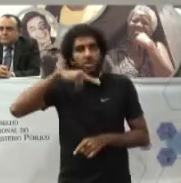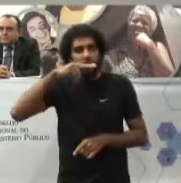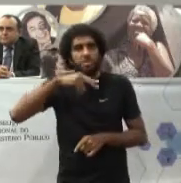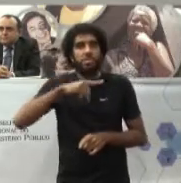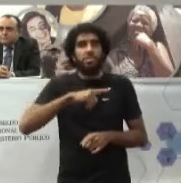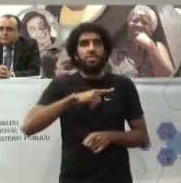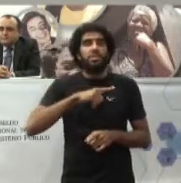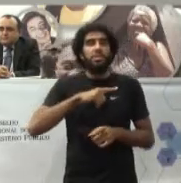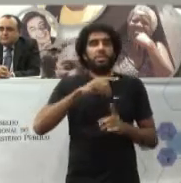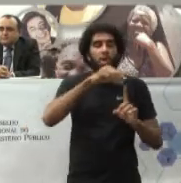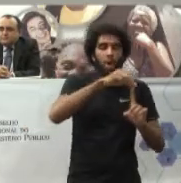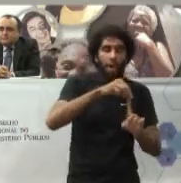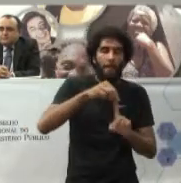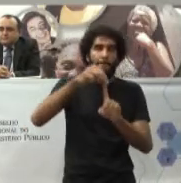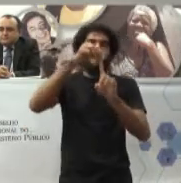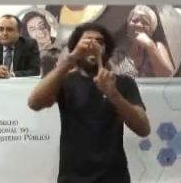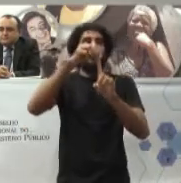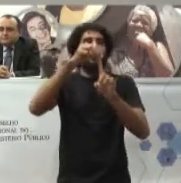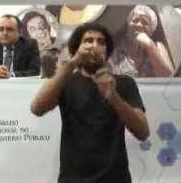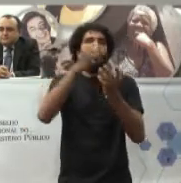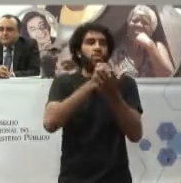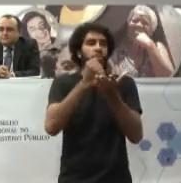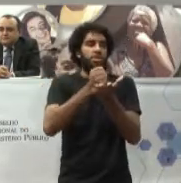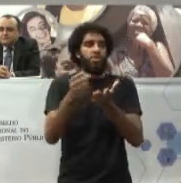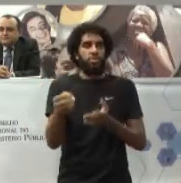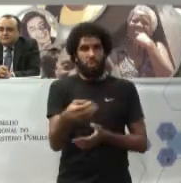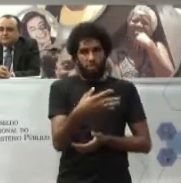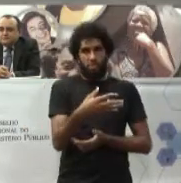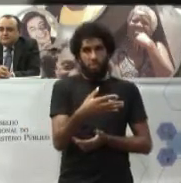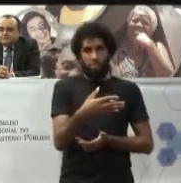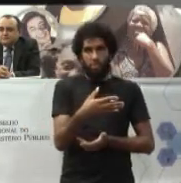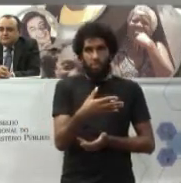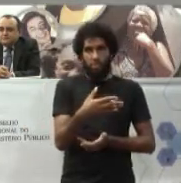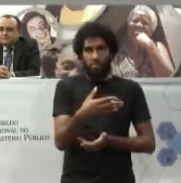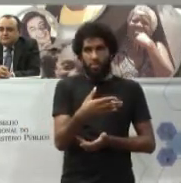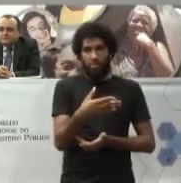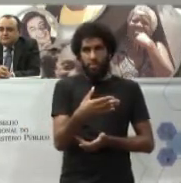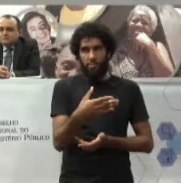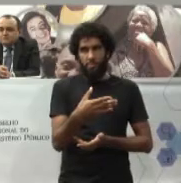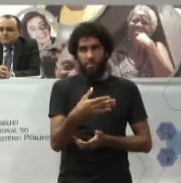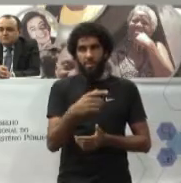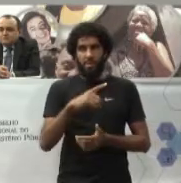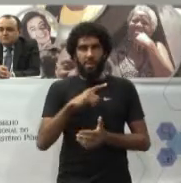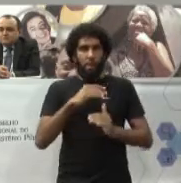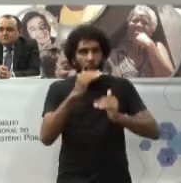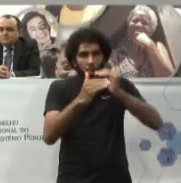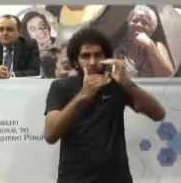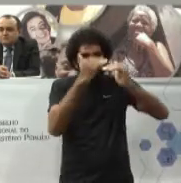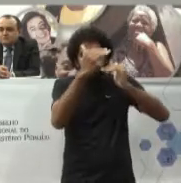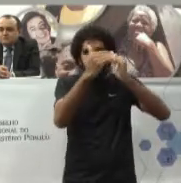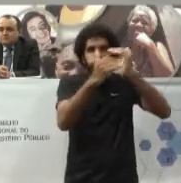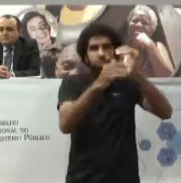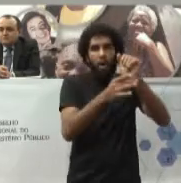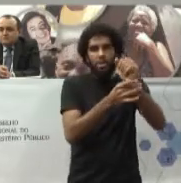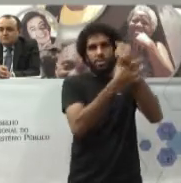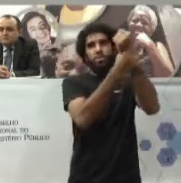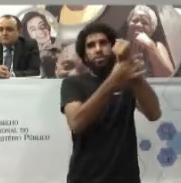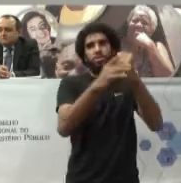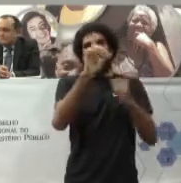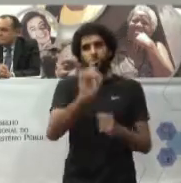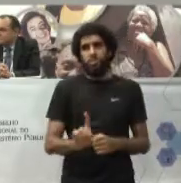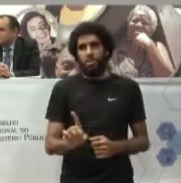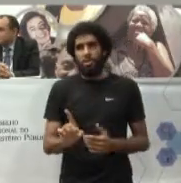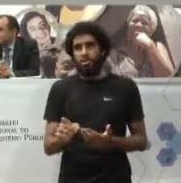nesse nesse novo a novo contrato e permitir fazer com que ele avançasse na garantia à na garantia do direito justamente